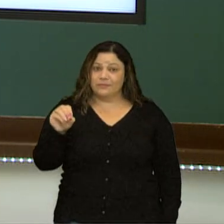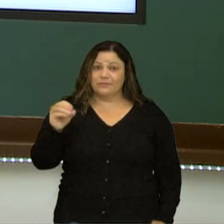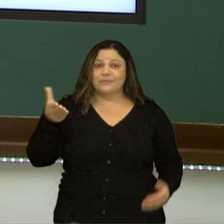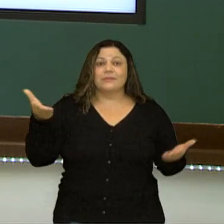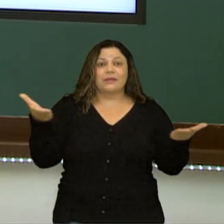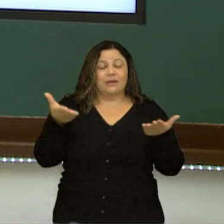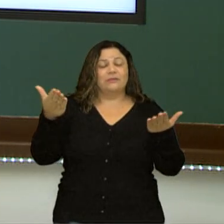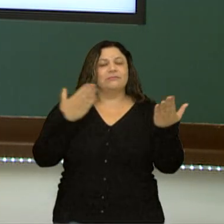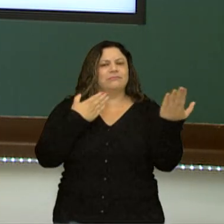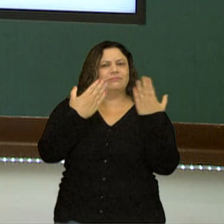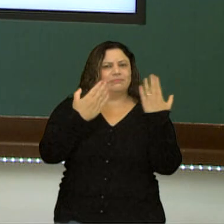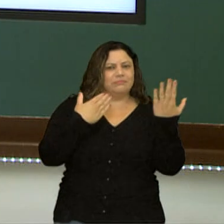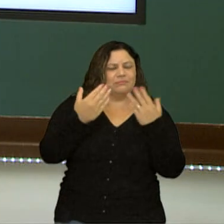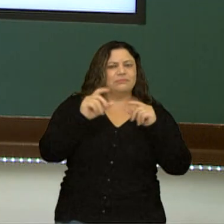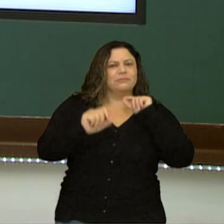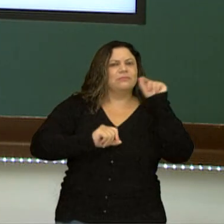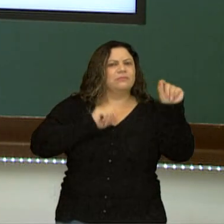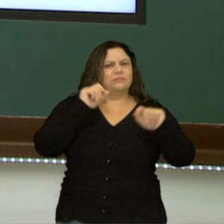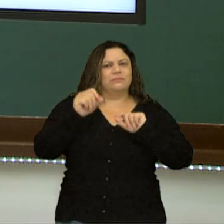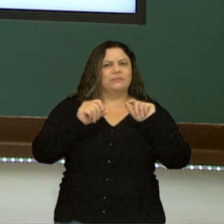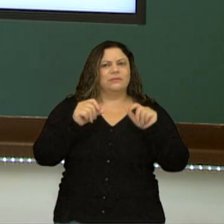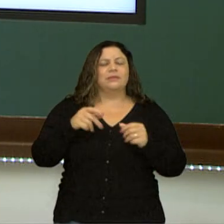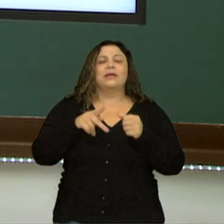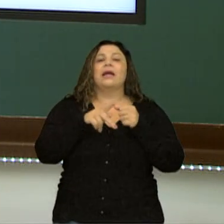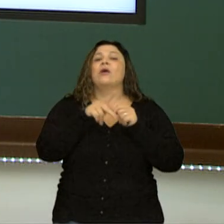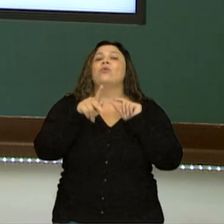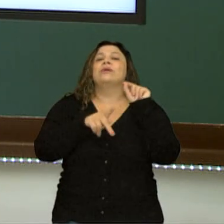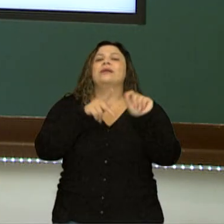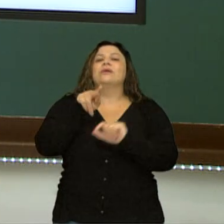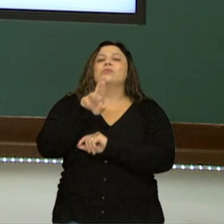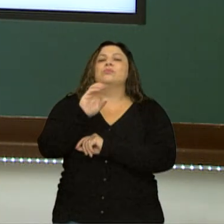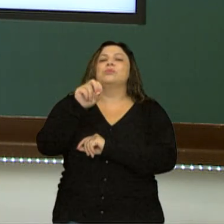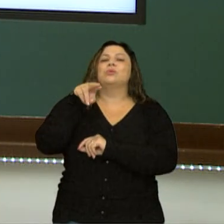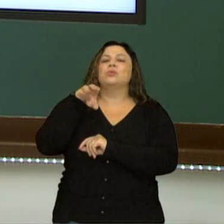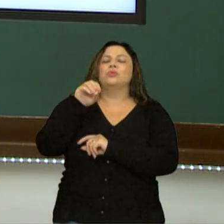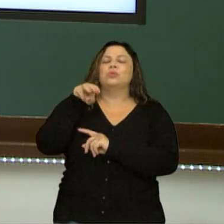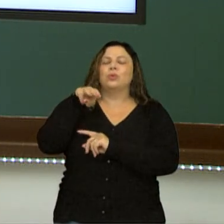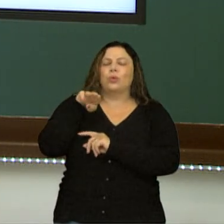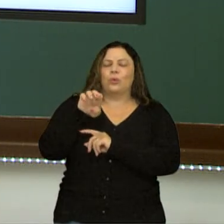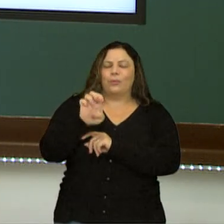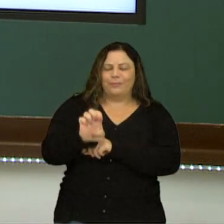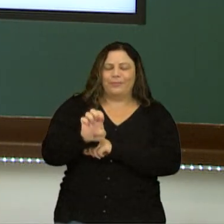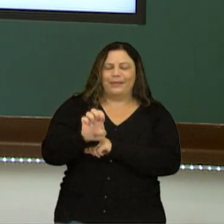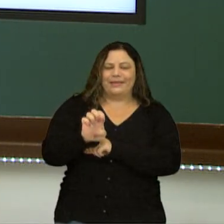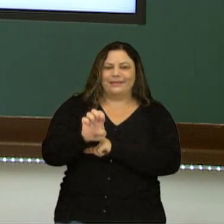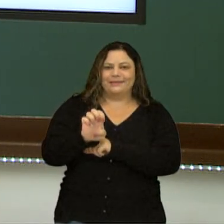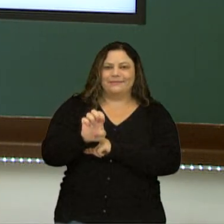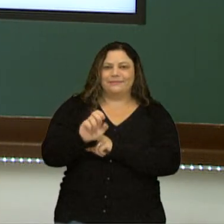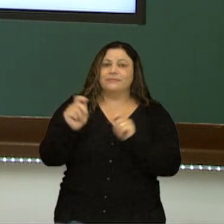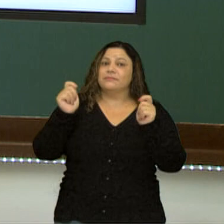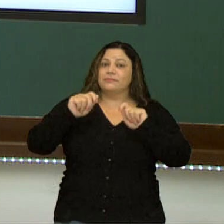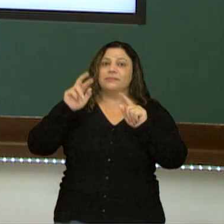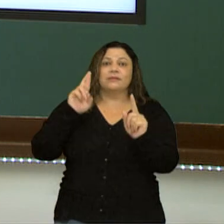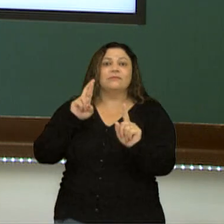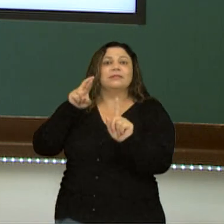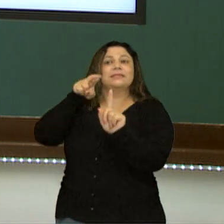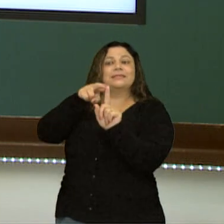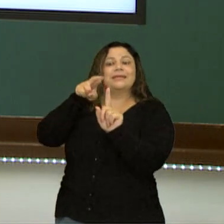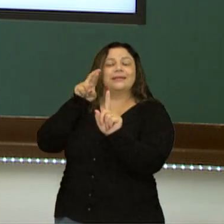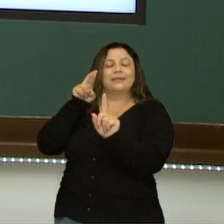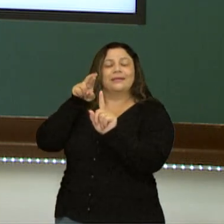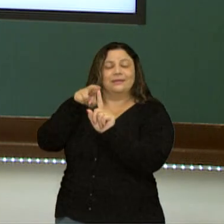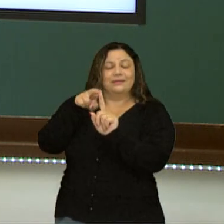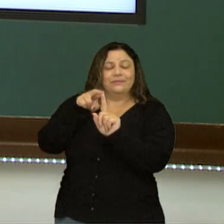conversar um pouquinho sobre um pronome. Um pronome. Ele vai fazer referência. Os pronomes